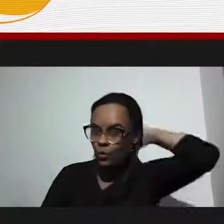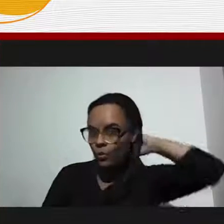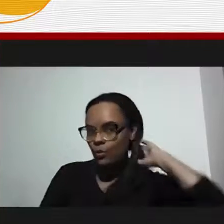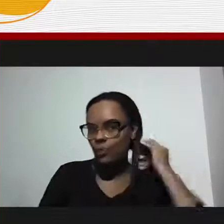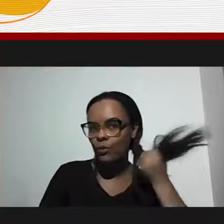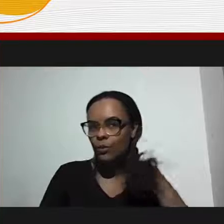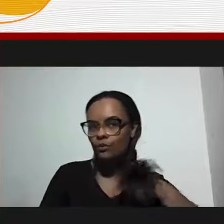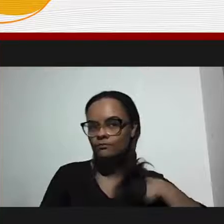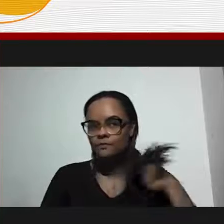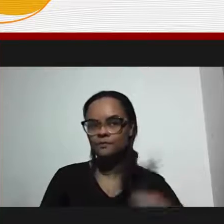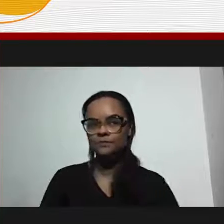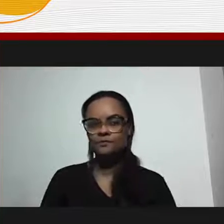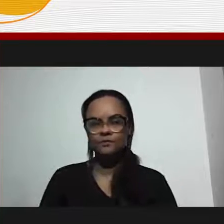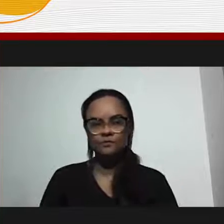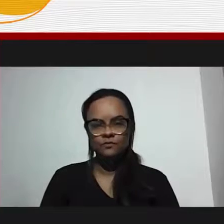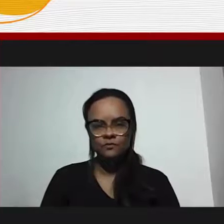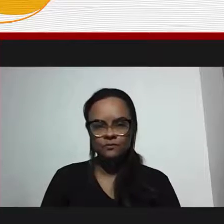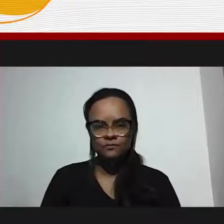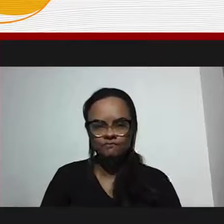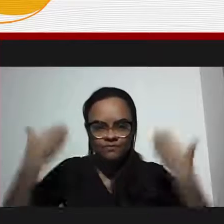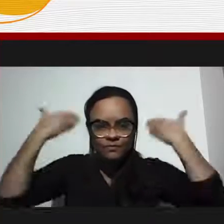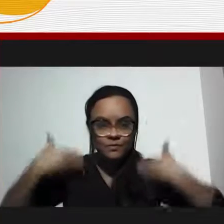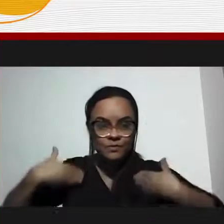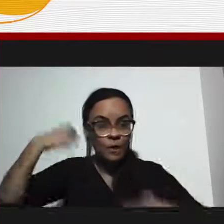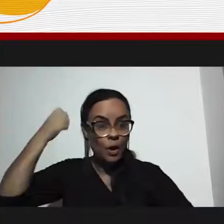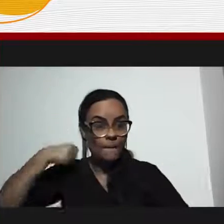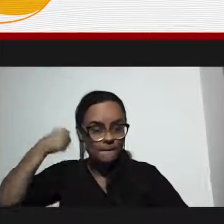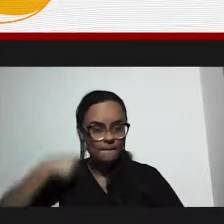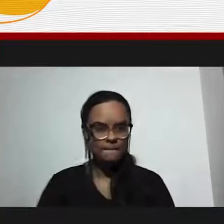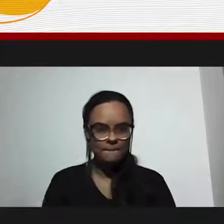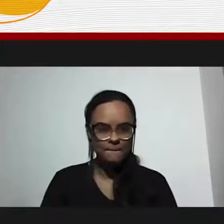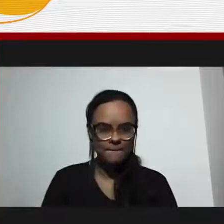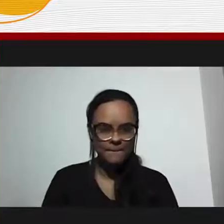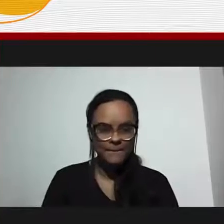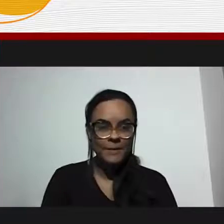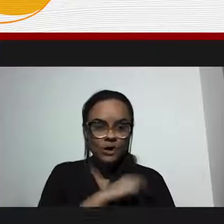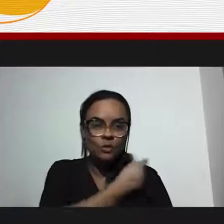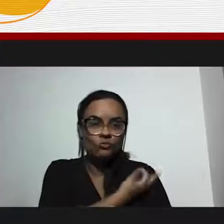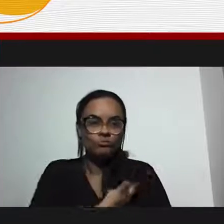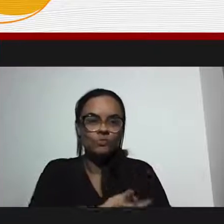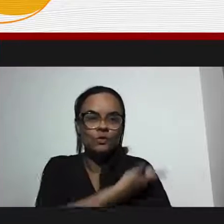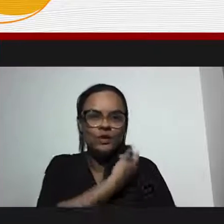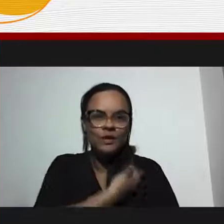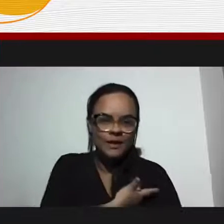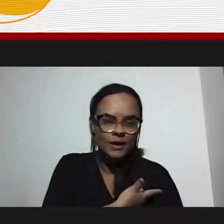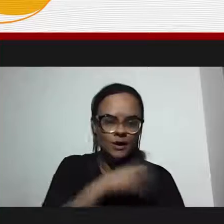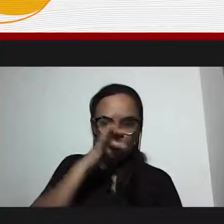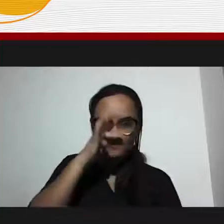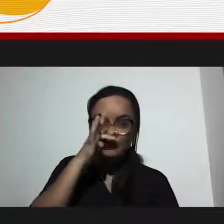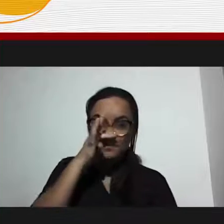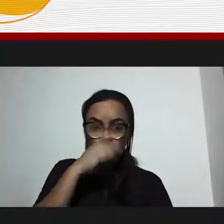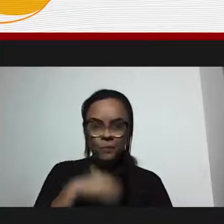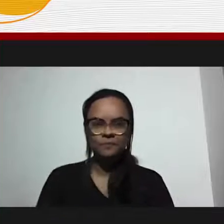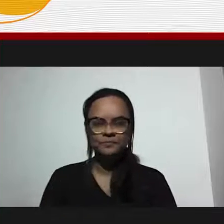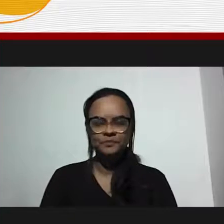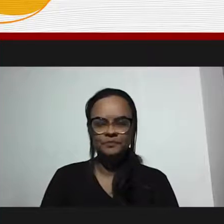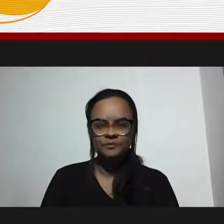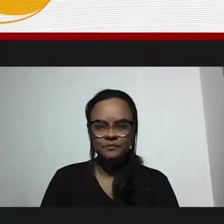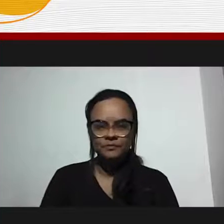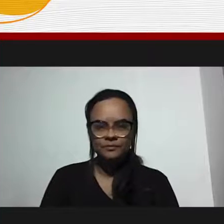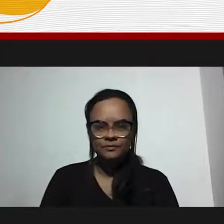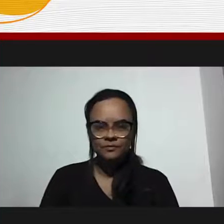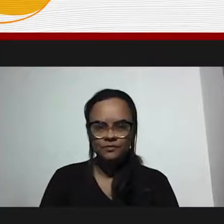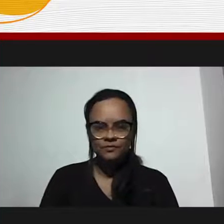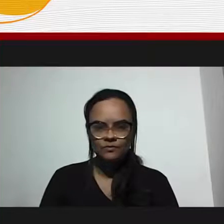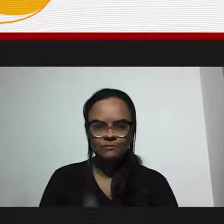amarrado. Ah, no fundo tem uma parede branca, tem uma tatuagem no meu ombro direito.